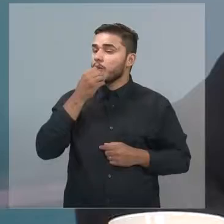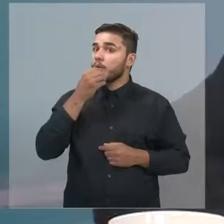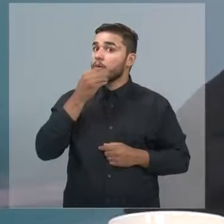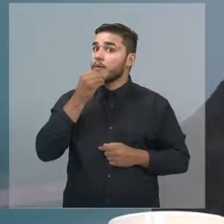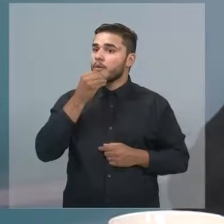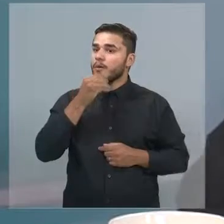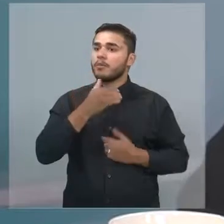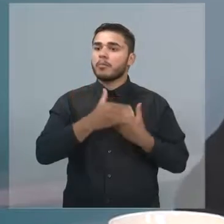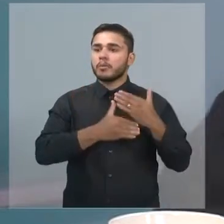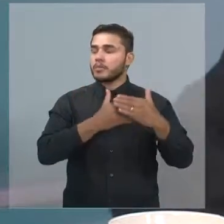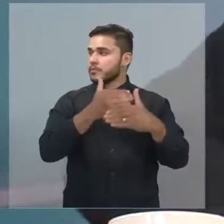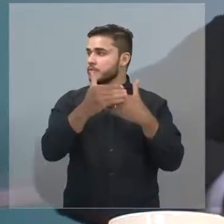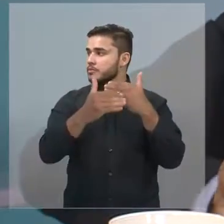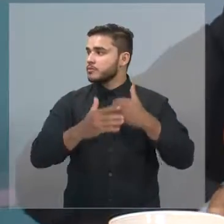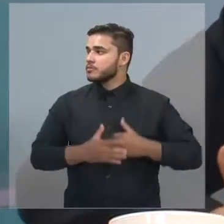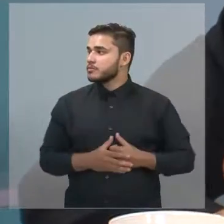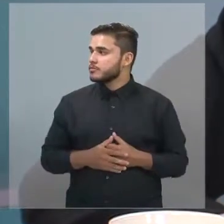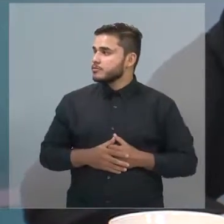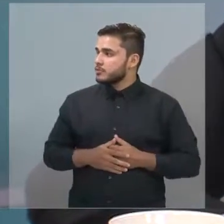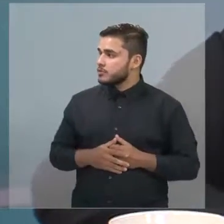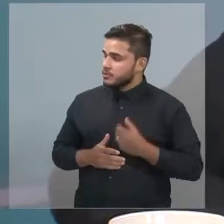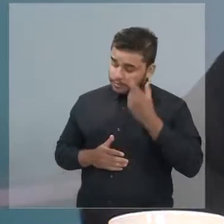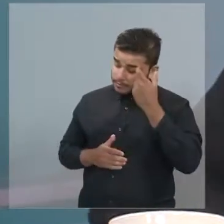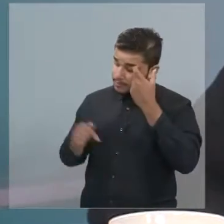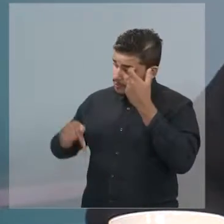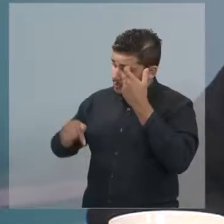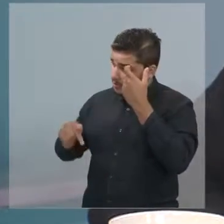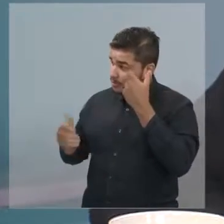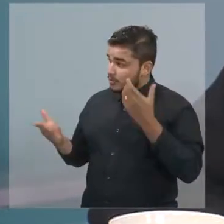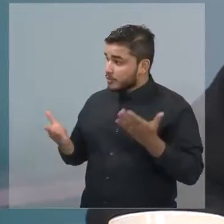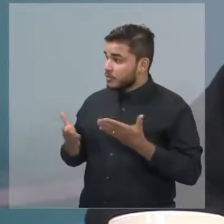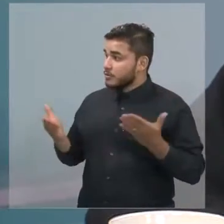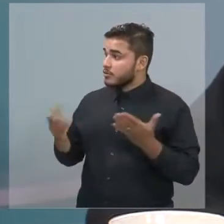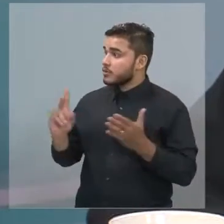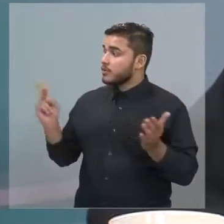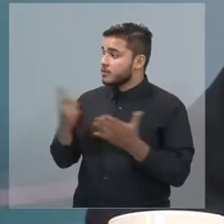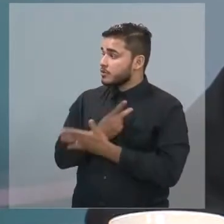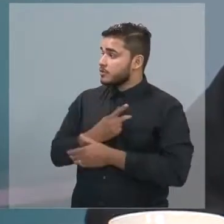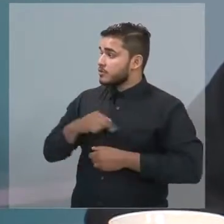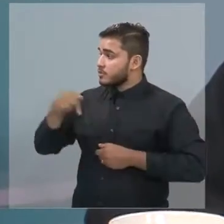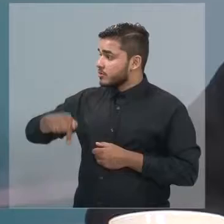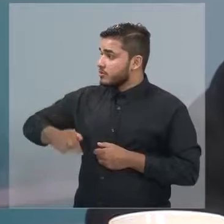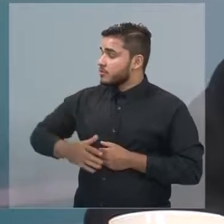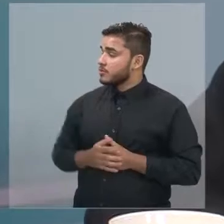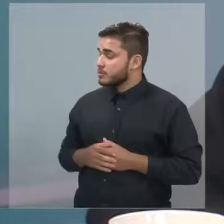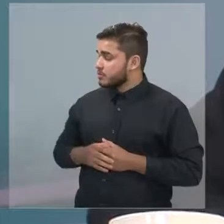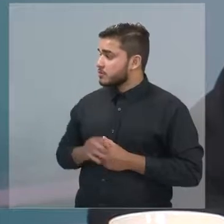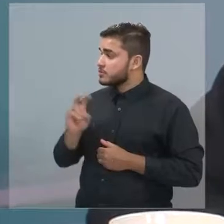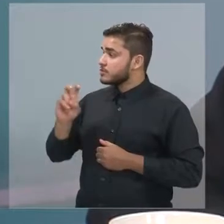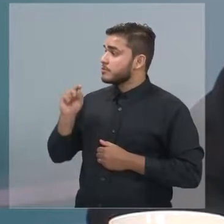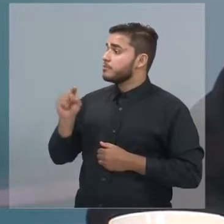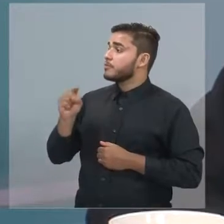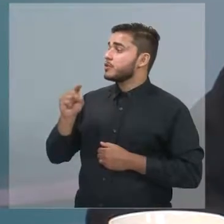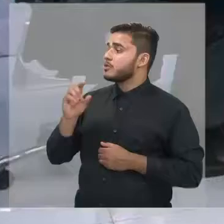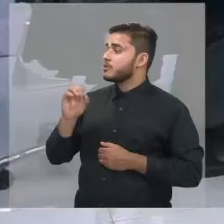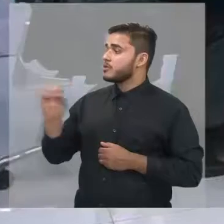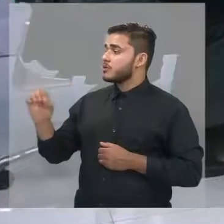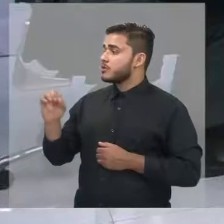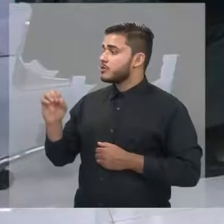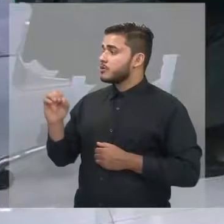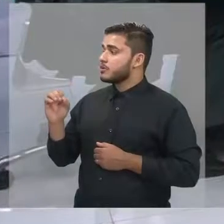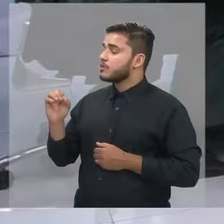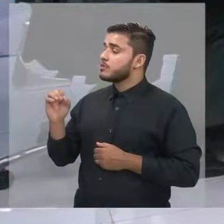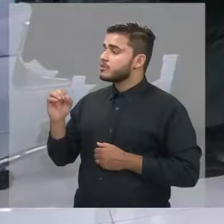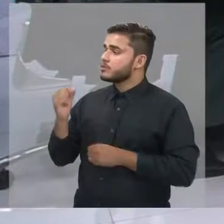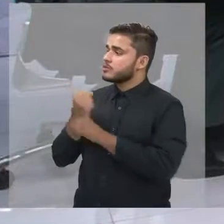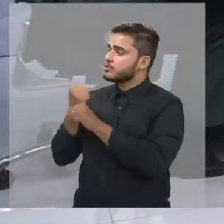altamente agressivo. Nós estamos evoluindo. Isso não acontece hoje? Estamos 5.000 anos depois? Agora veja que... Meu amigo,